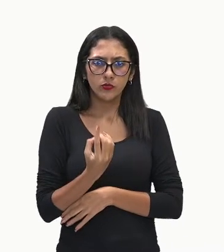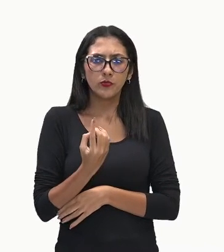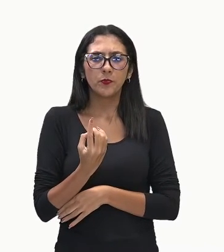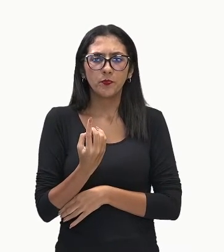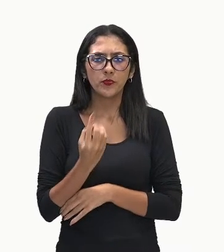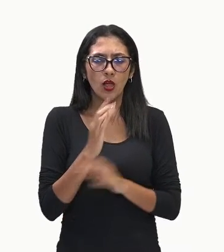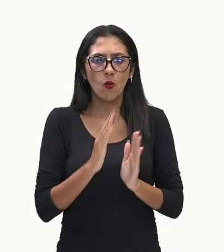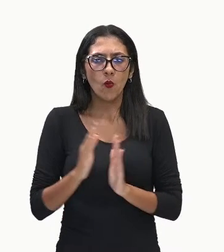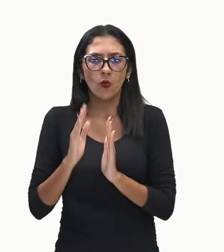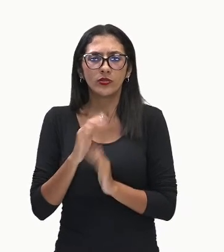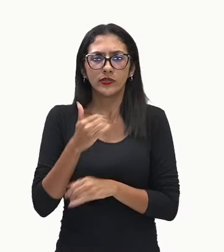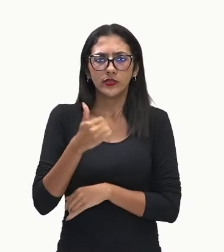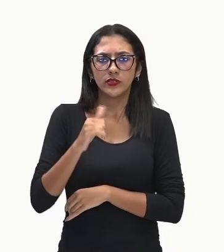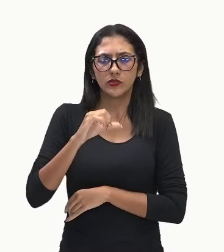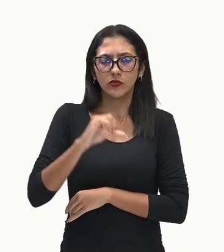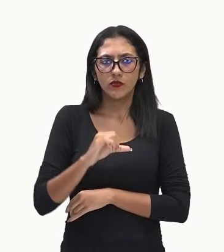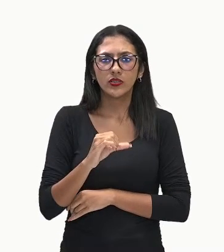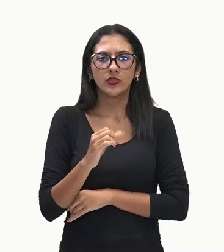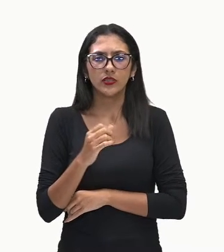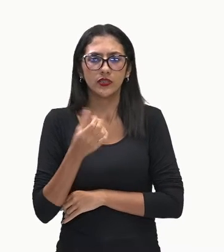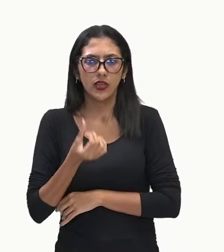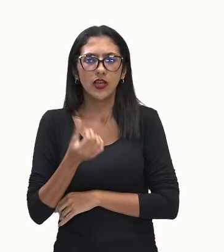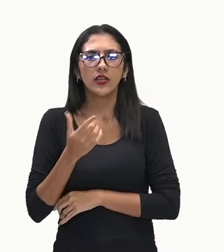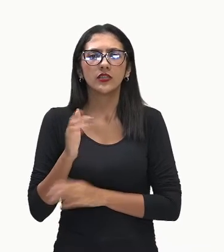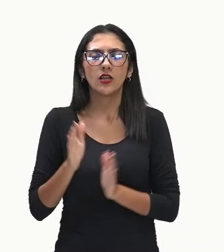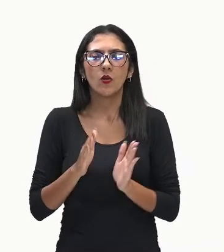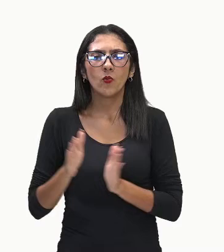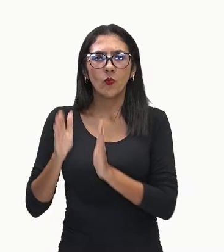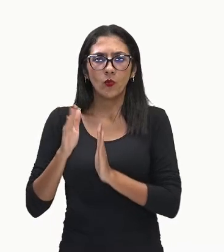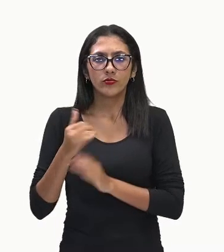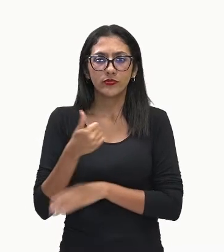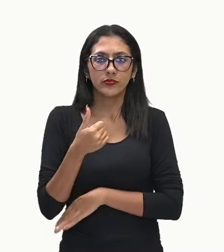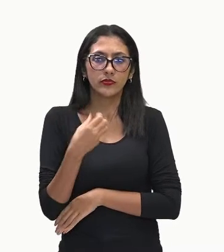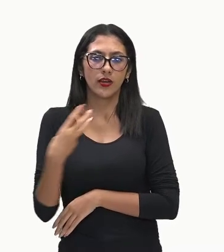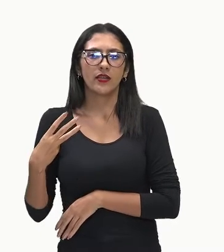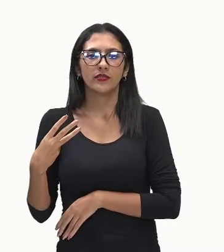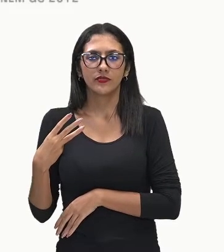Rondônia 192 e Roraima 13%.